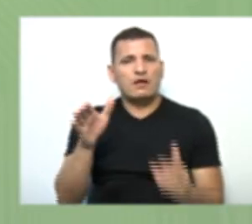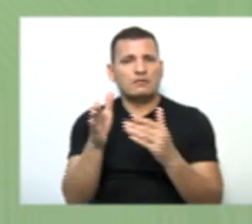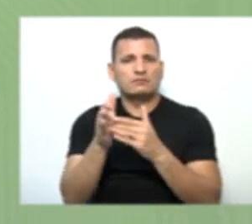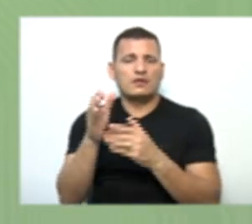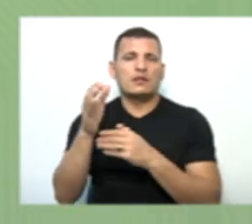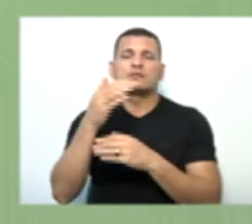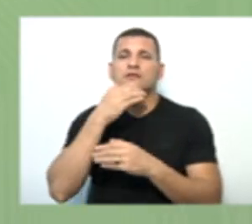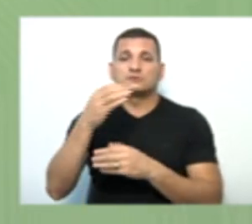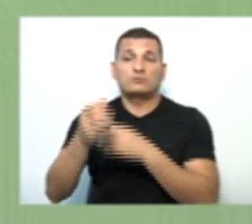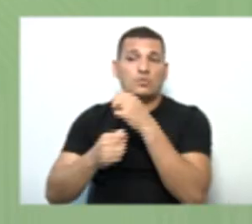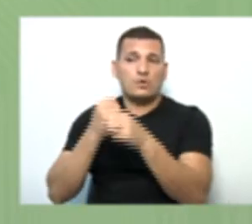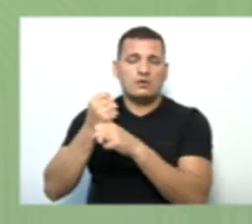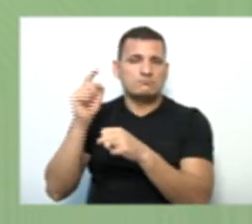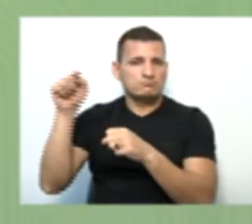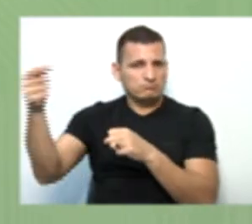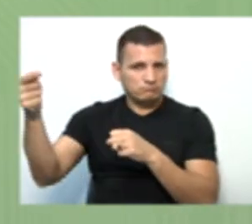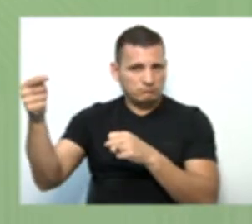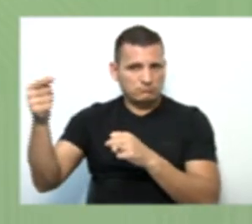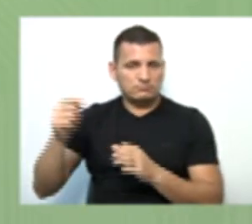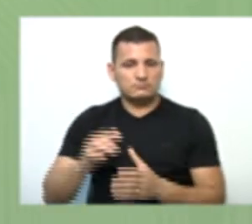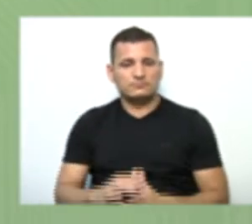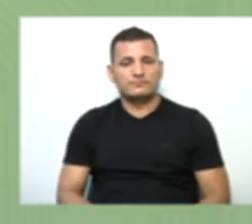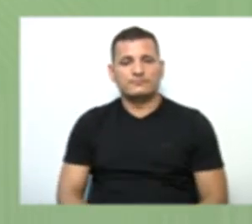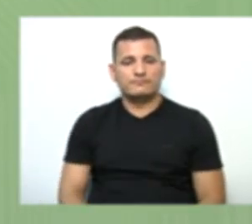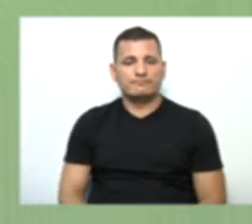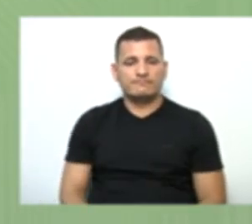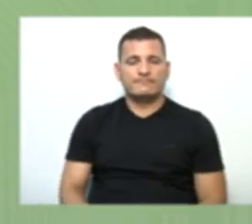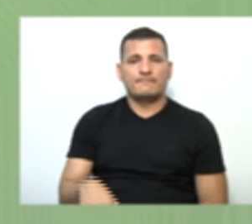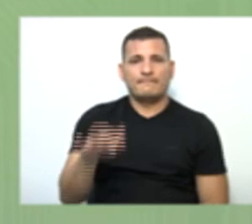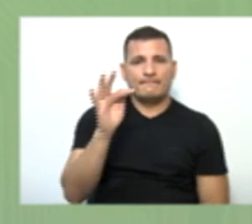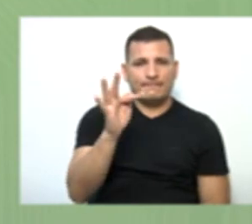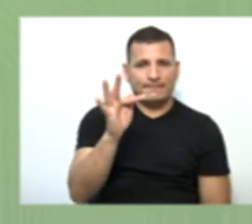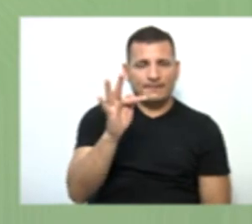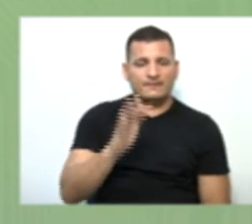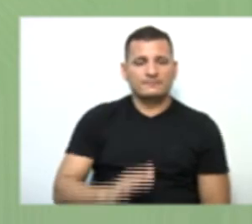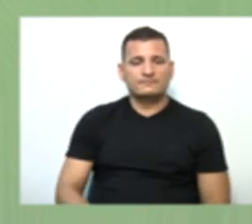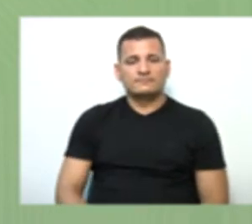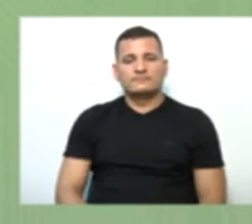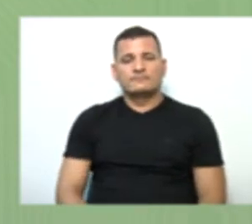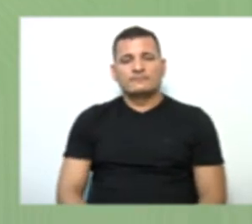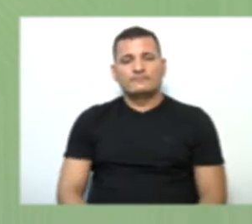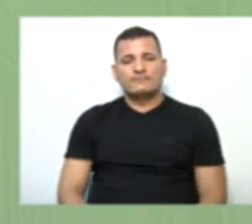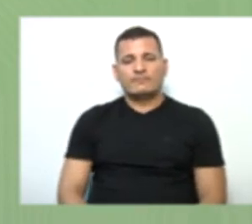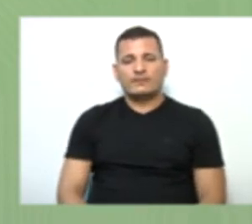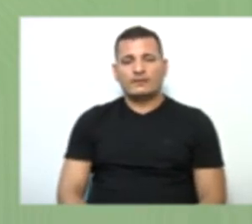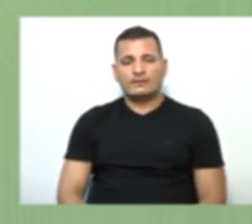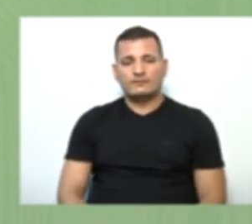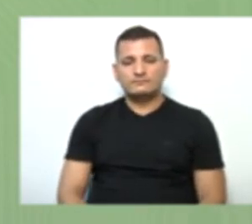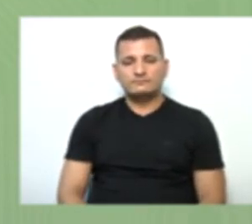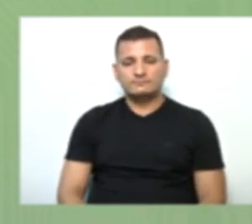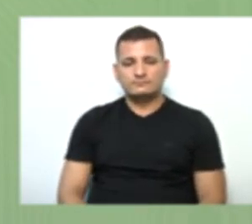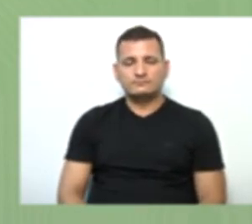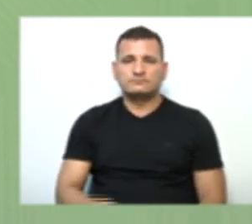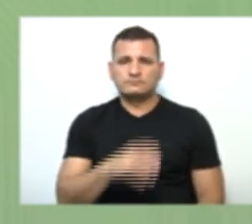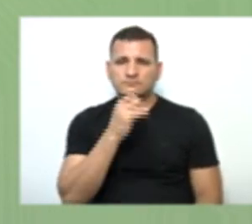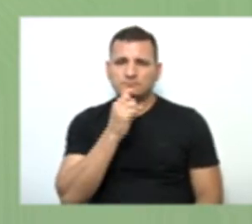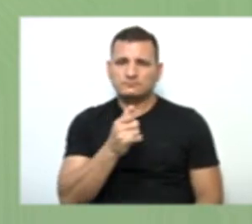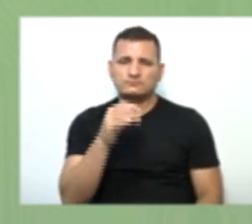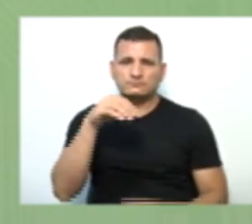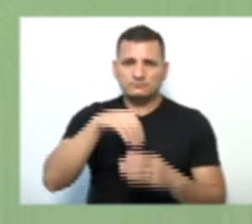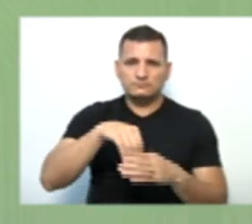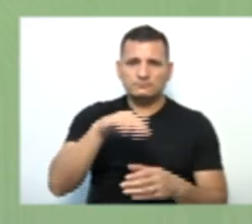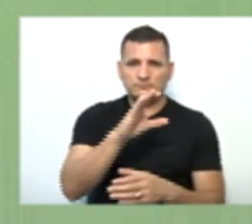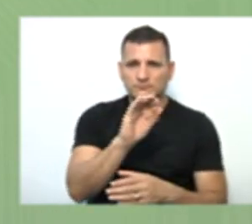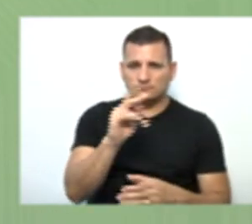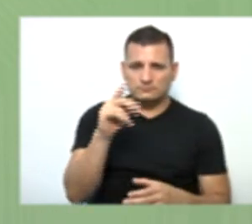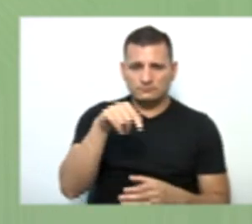seguinte, nesse caso, dezembro de 2008. Letra F. Quando as perdas do exercício social dos atos cooperativos no ano 1